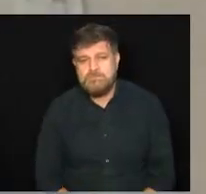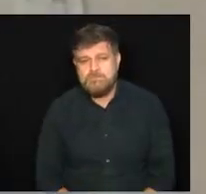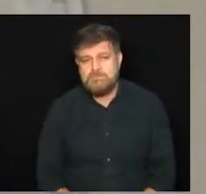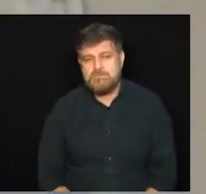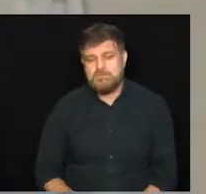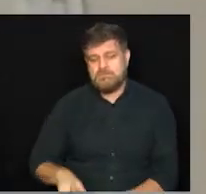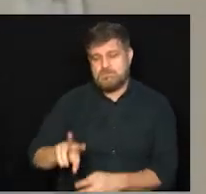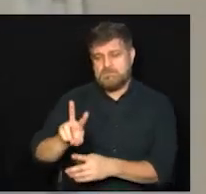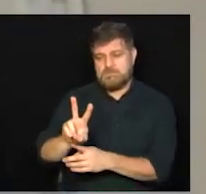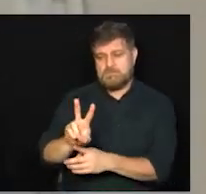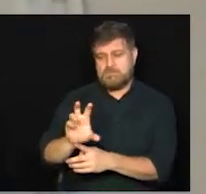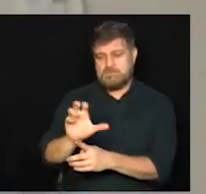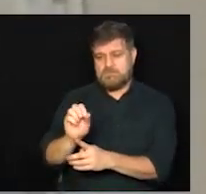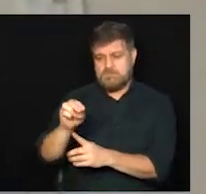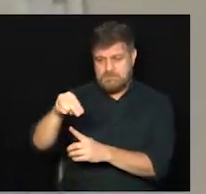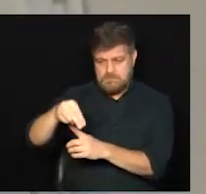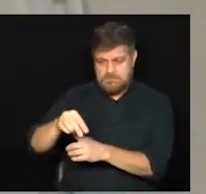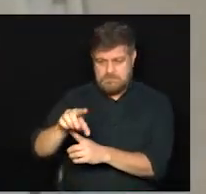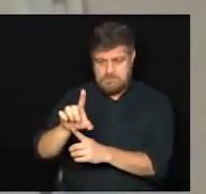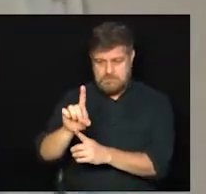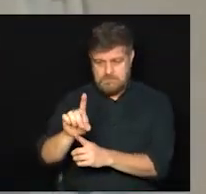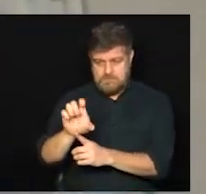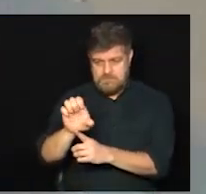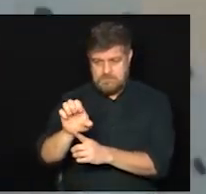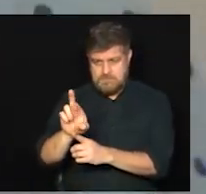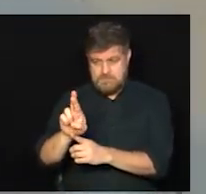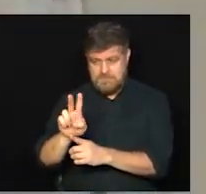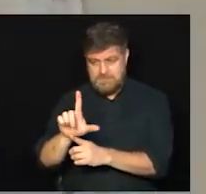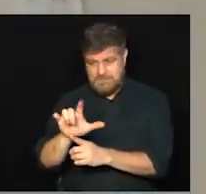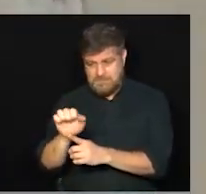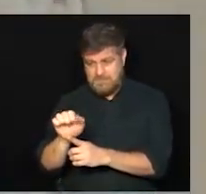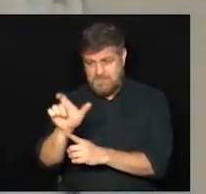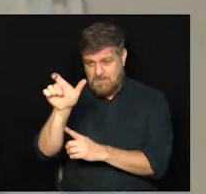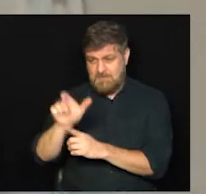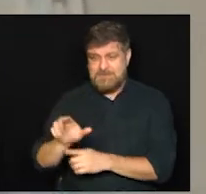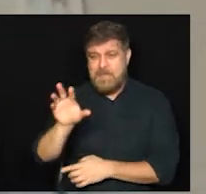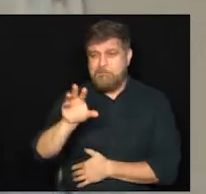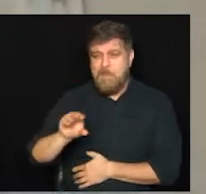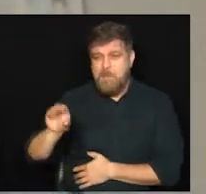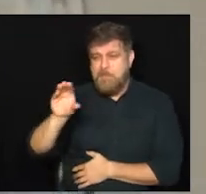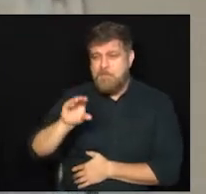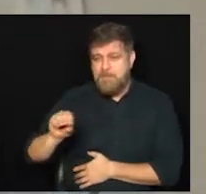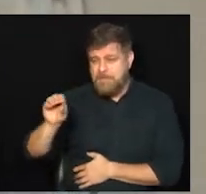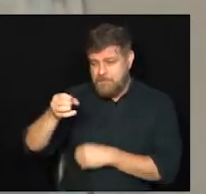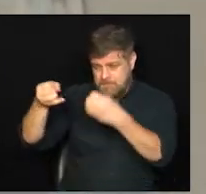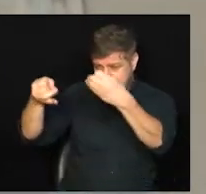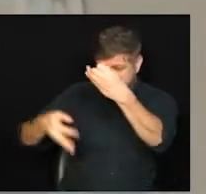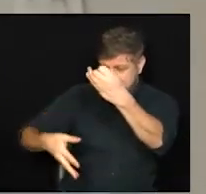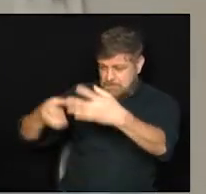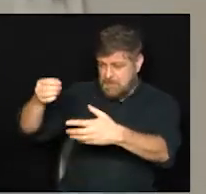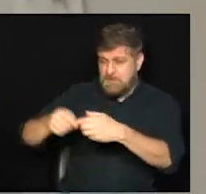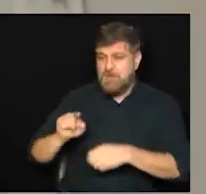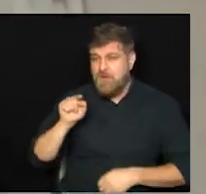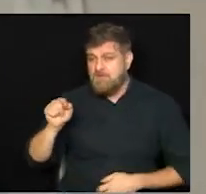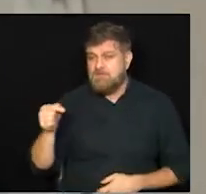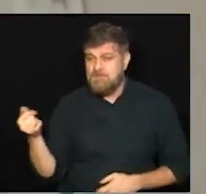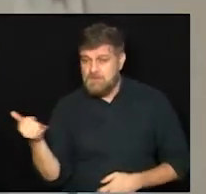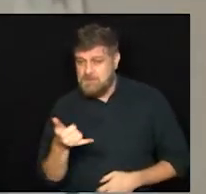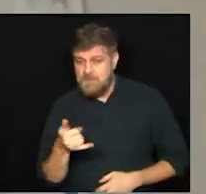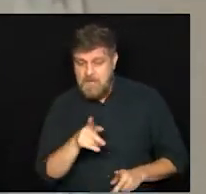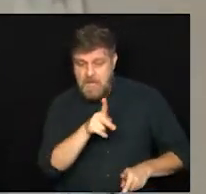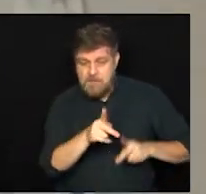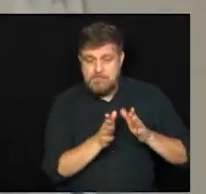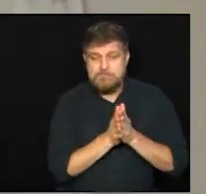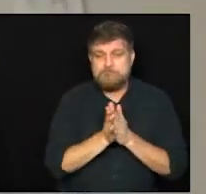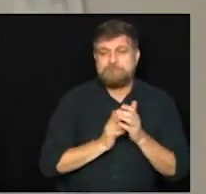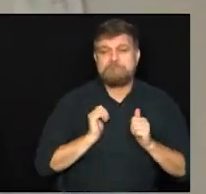Vanderlei, em uma parte da sua fala, você disse que a população está ansiosa